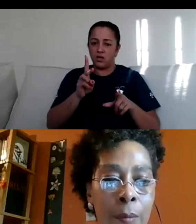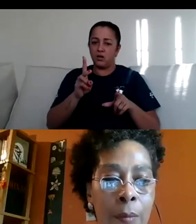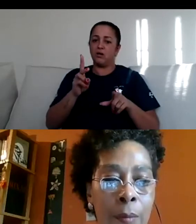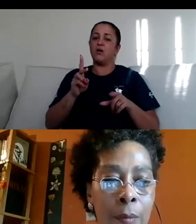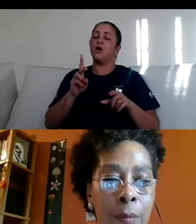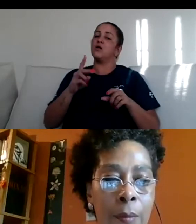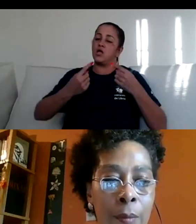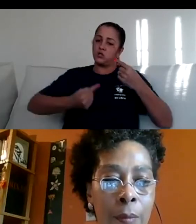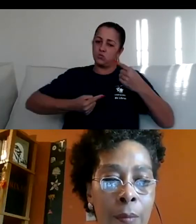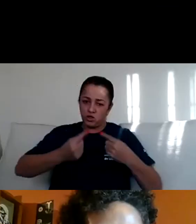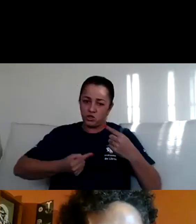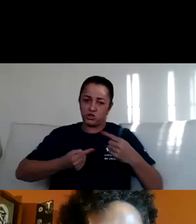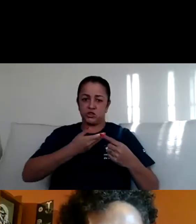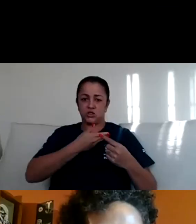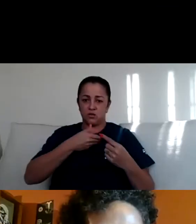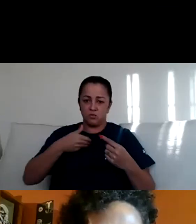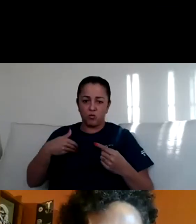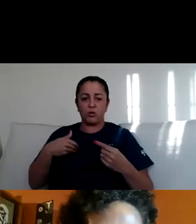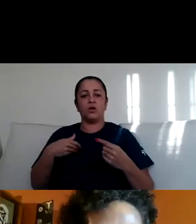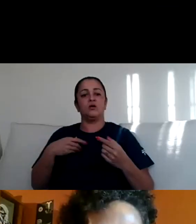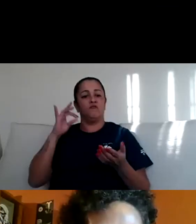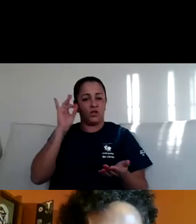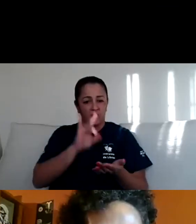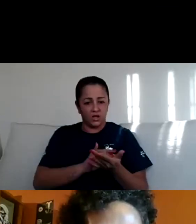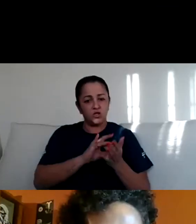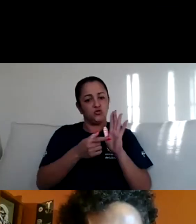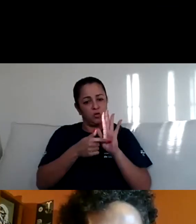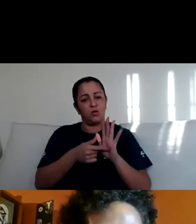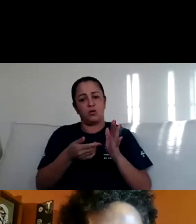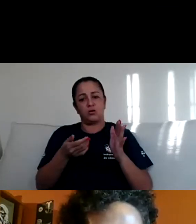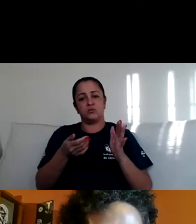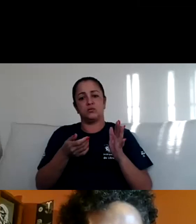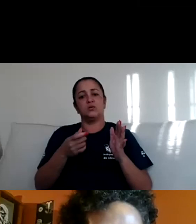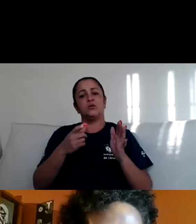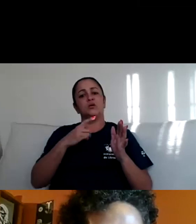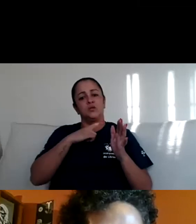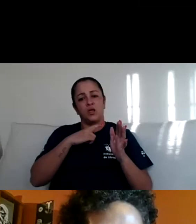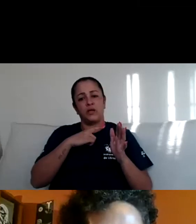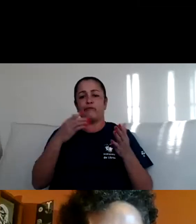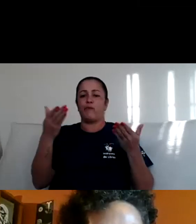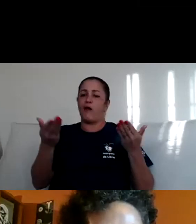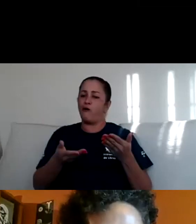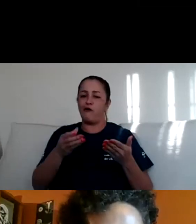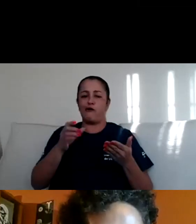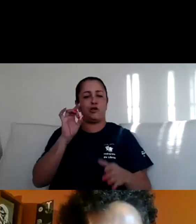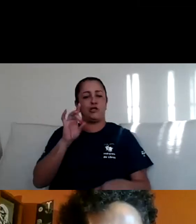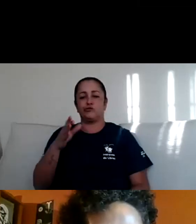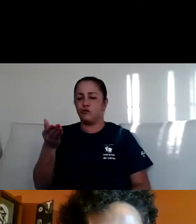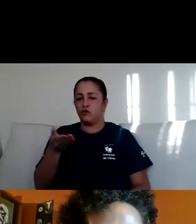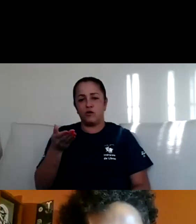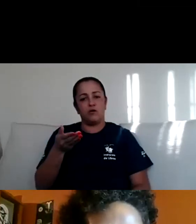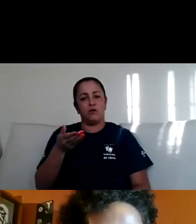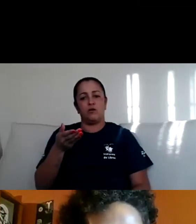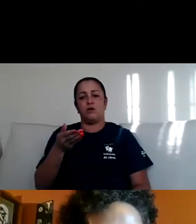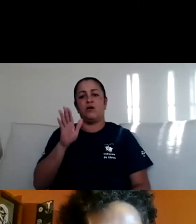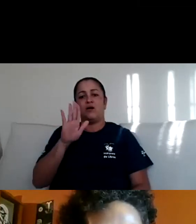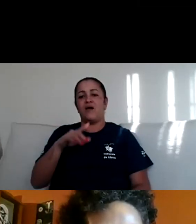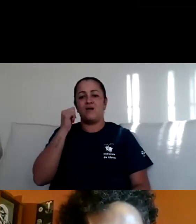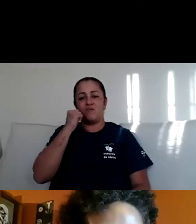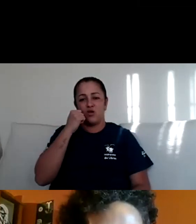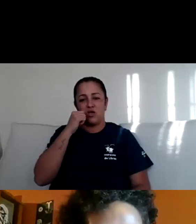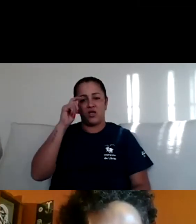públicas elas se efetivem, sabe? Que não sejam só agora, né? Porque nós temos uma mulher negra